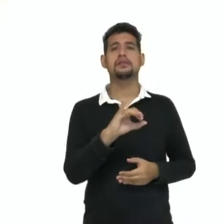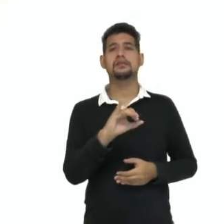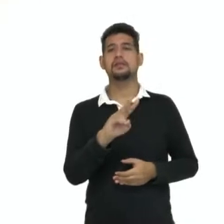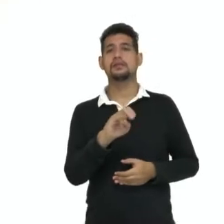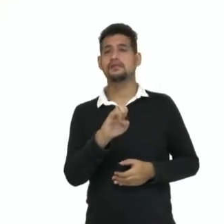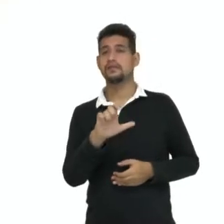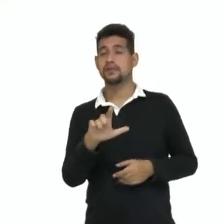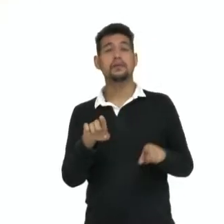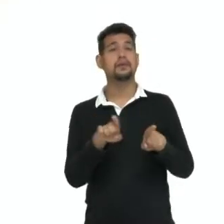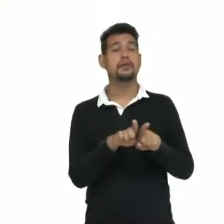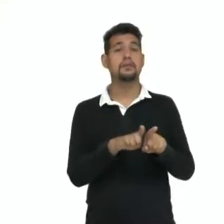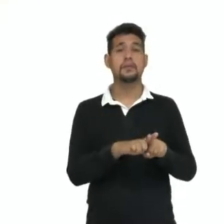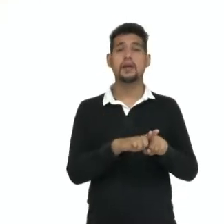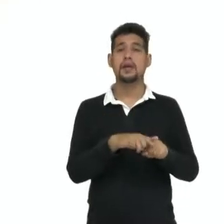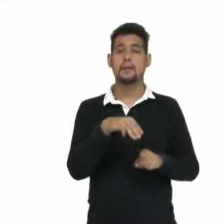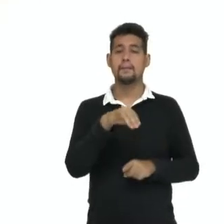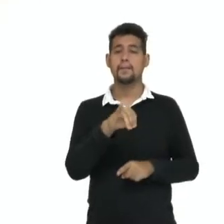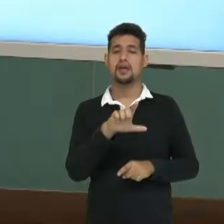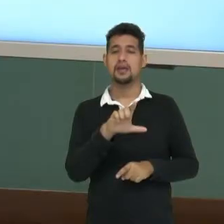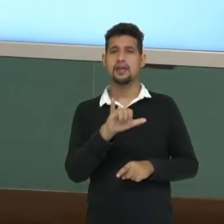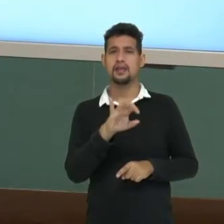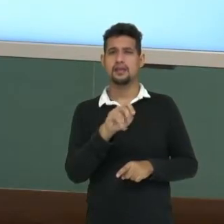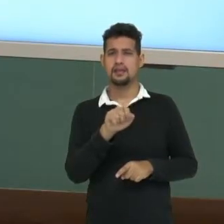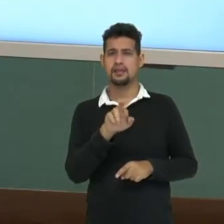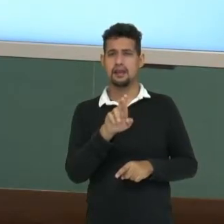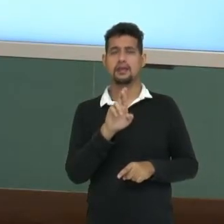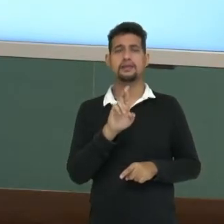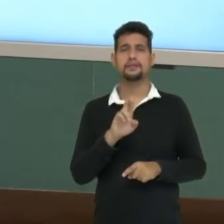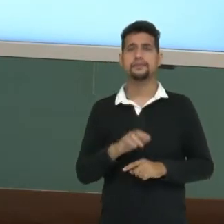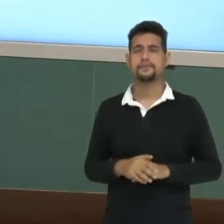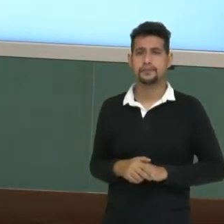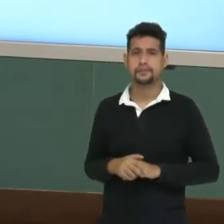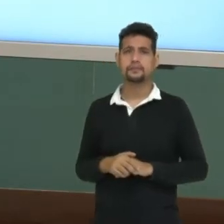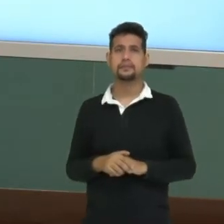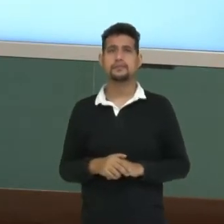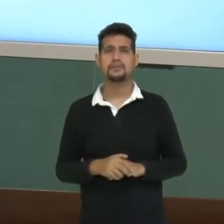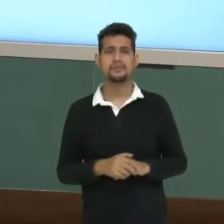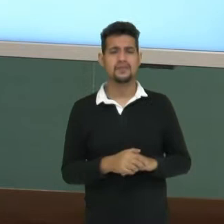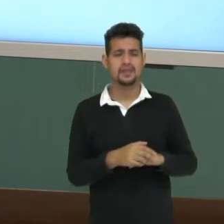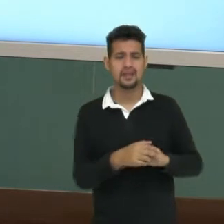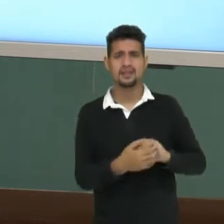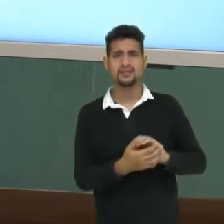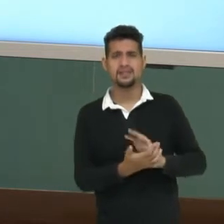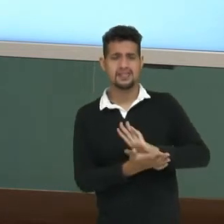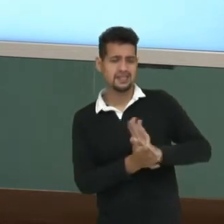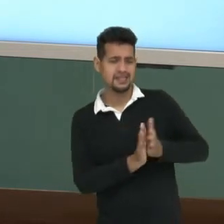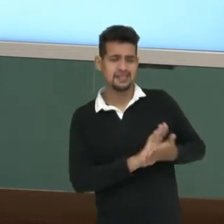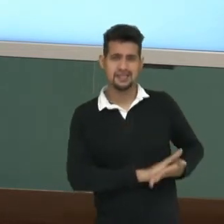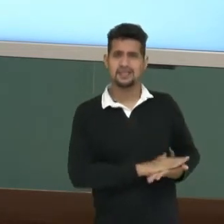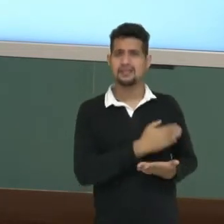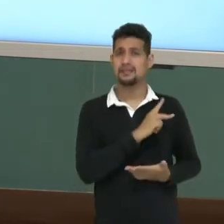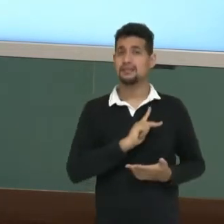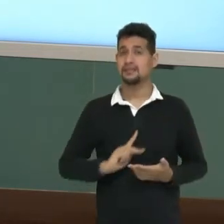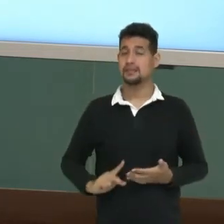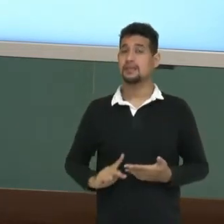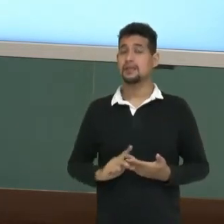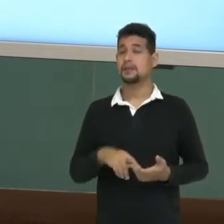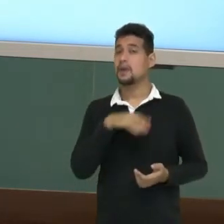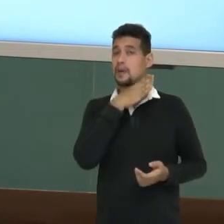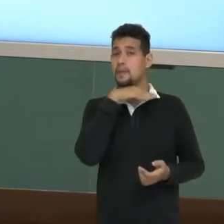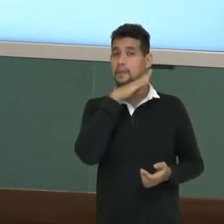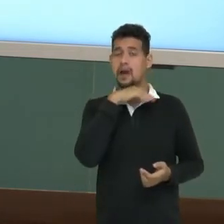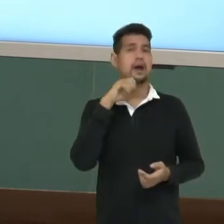militares, lembre-se, ditadura civil-militar, derrubou o presidente João Goulart entre março e abril